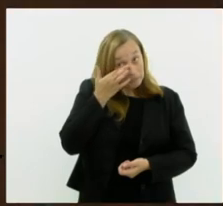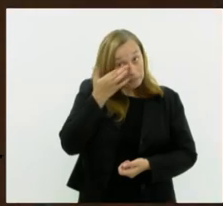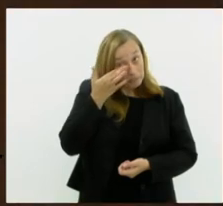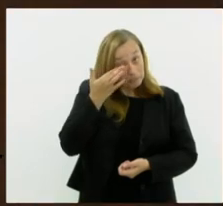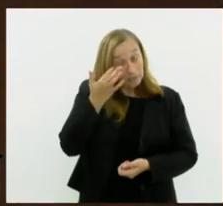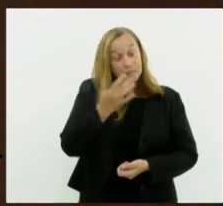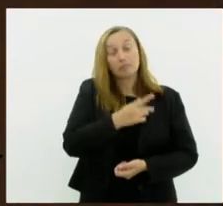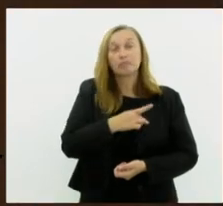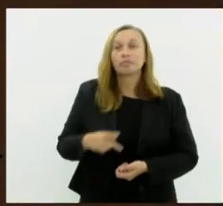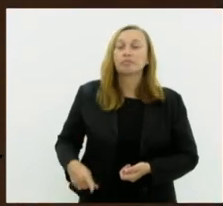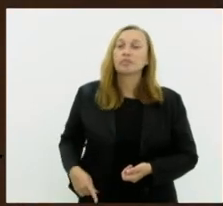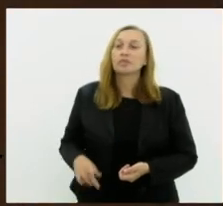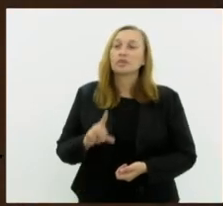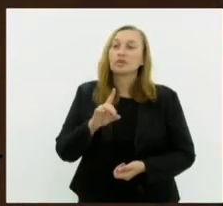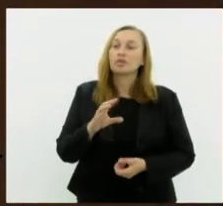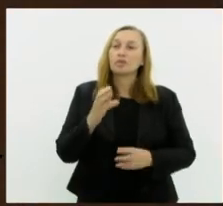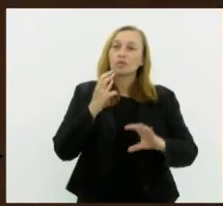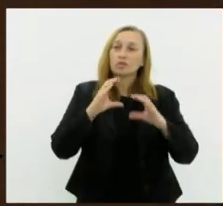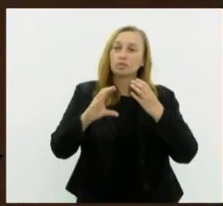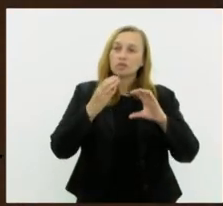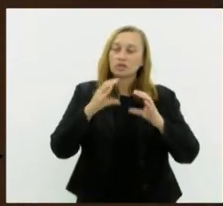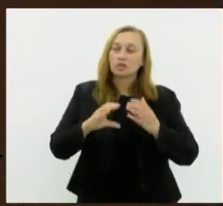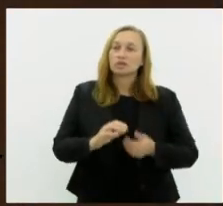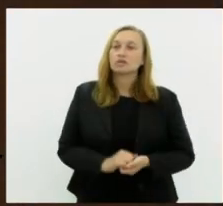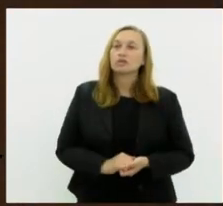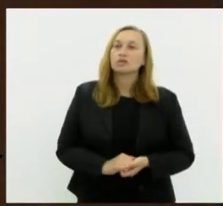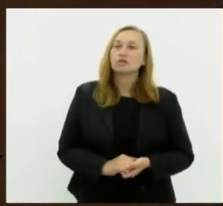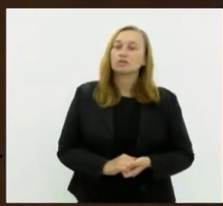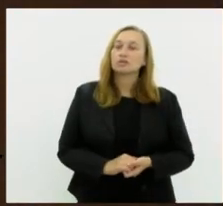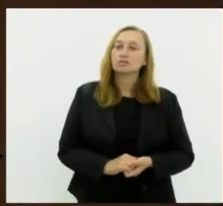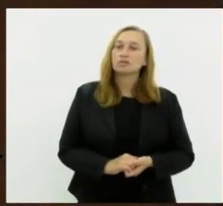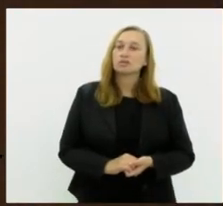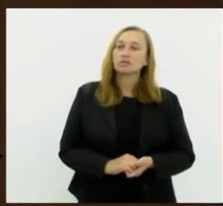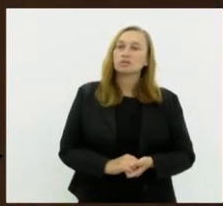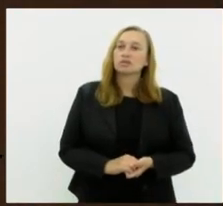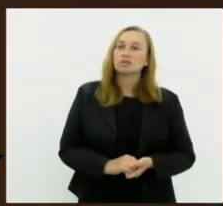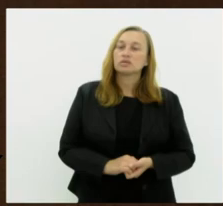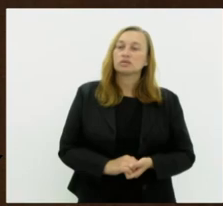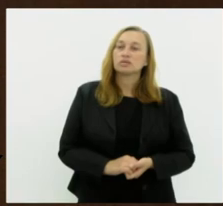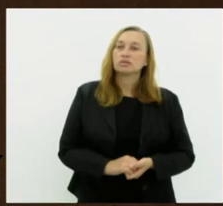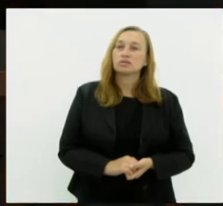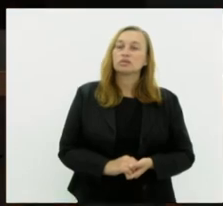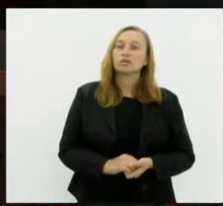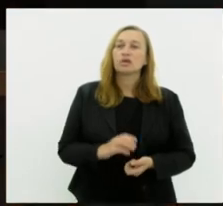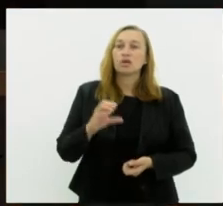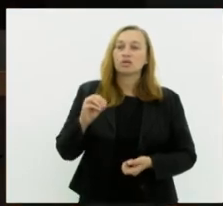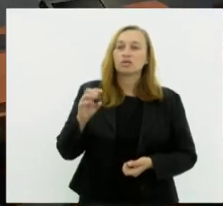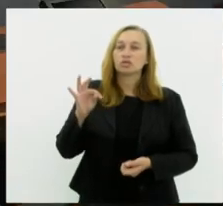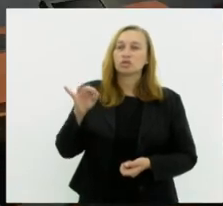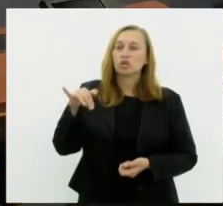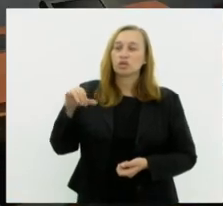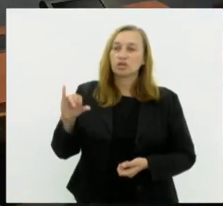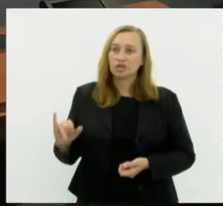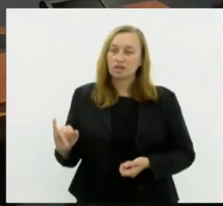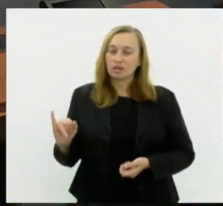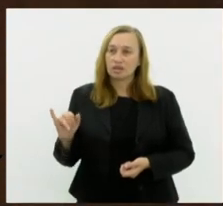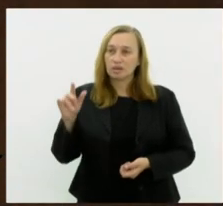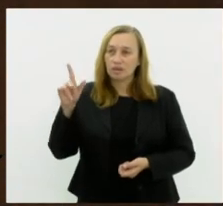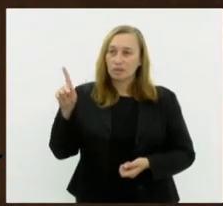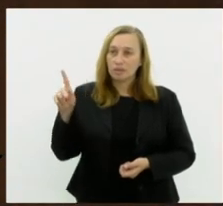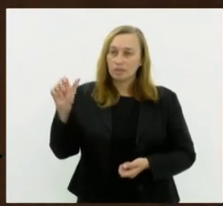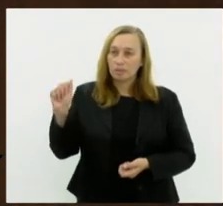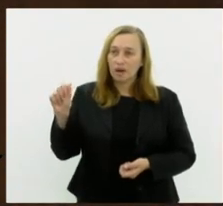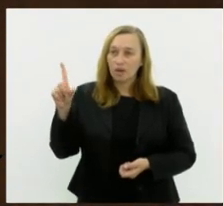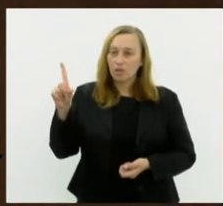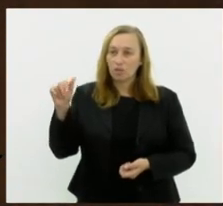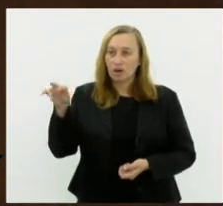Presidenta, apenas uma comunicação. Pois não, deputado... Ottoni de Paula. Ottoni de Paula, por favor. Uns falam